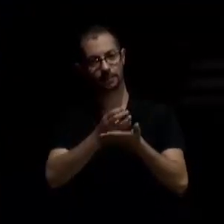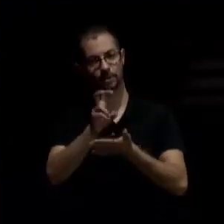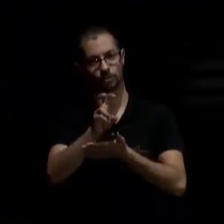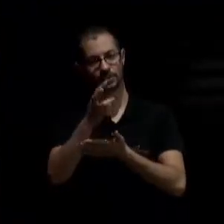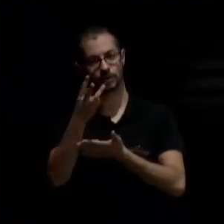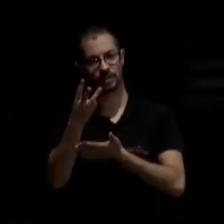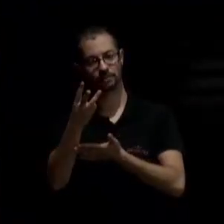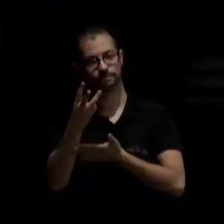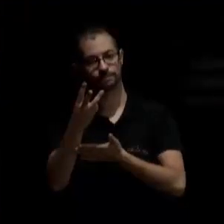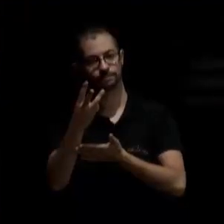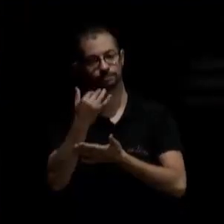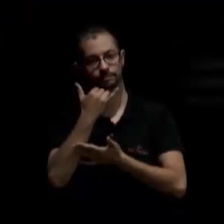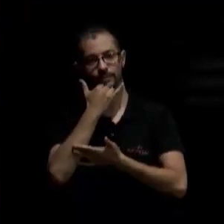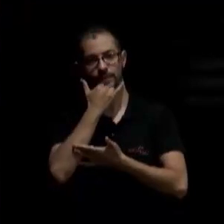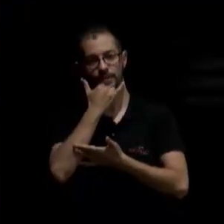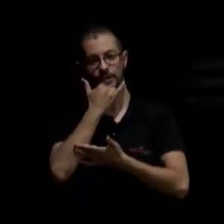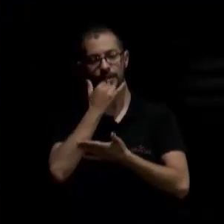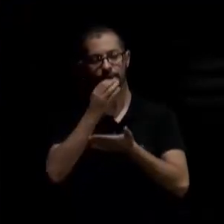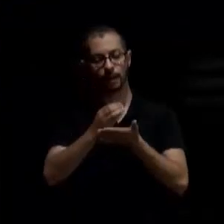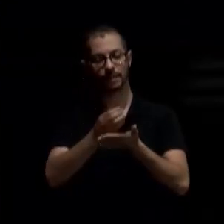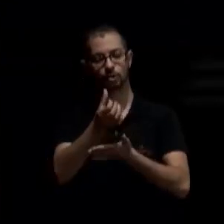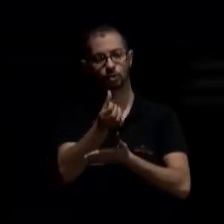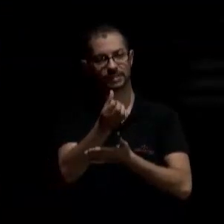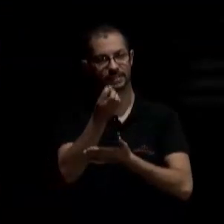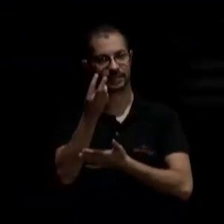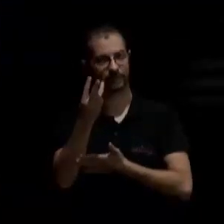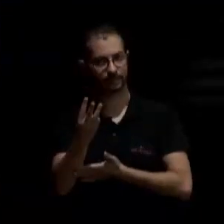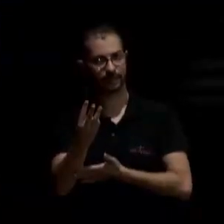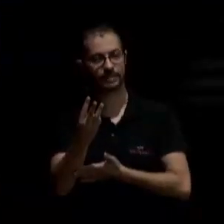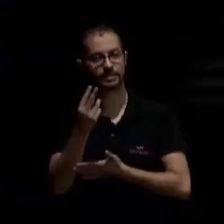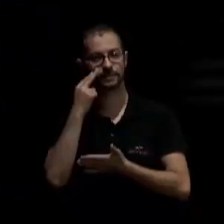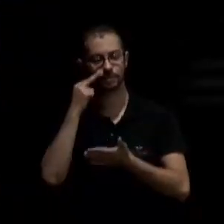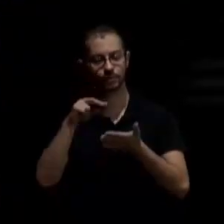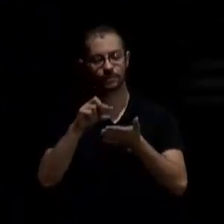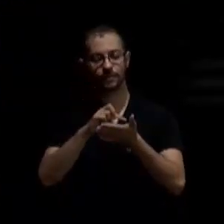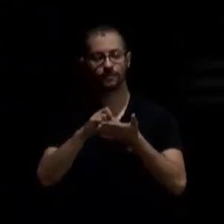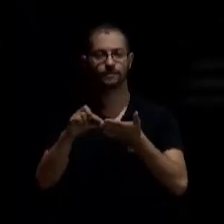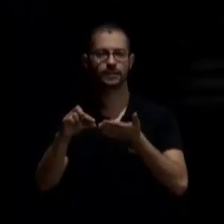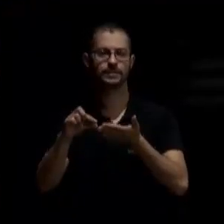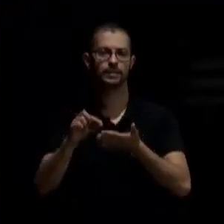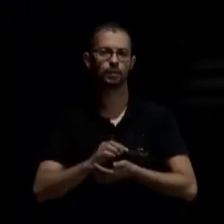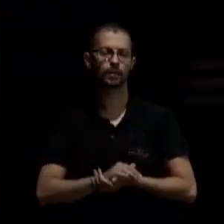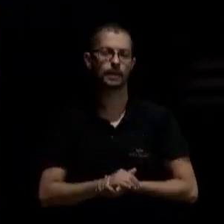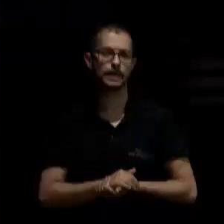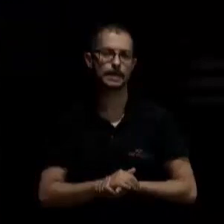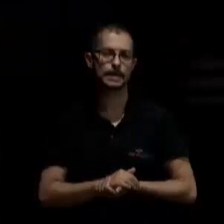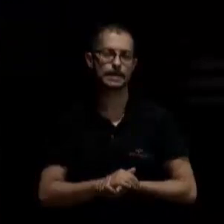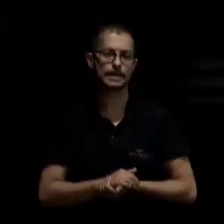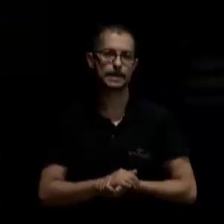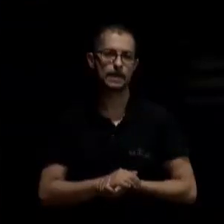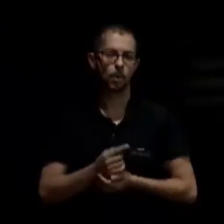53. Capítulo 63. Vamos ler os versículos aí. Vamos devagarzinho. Começamos